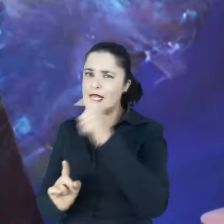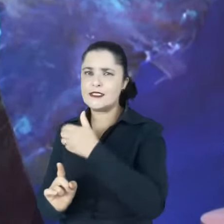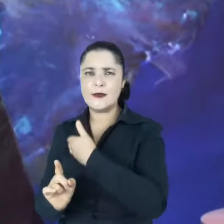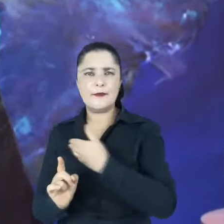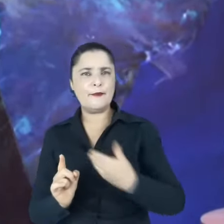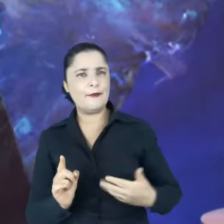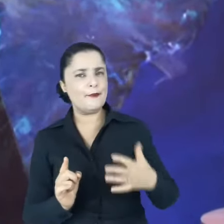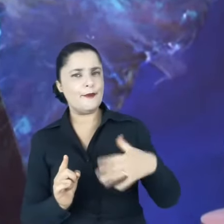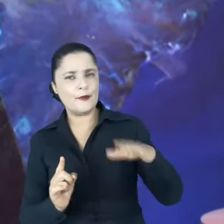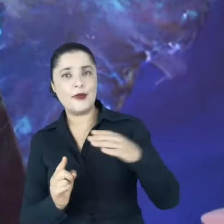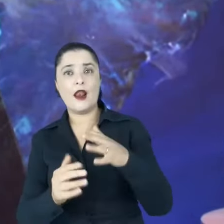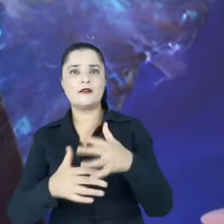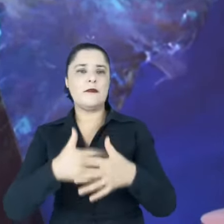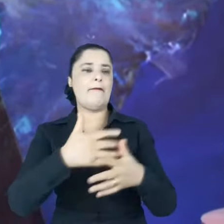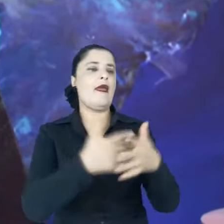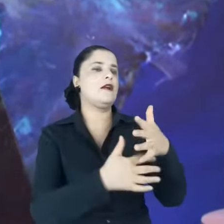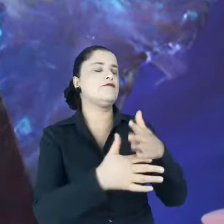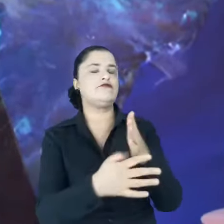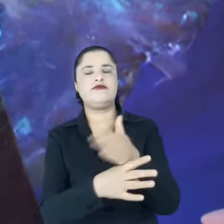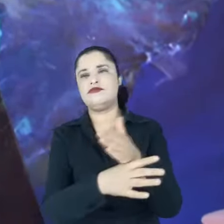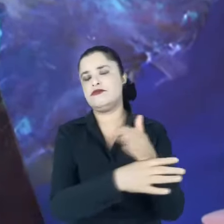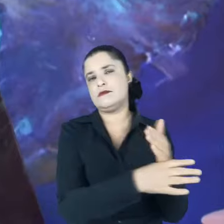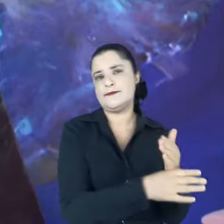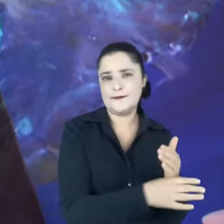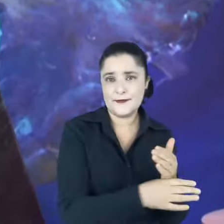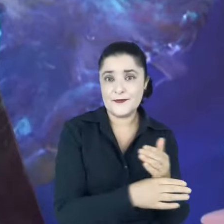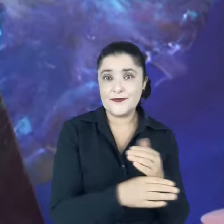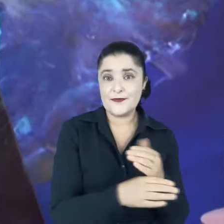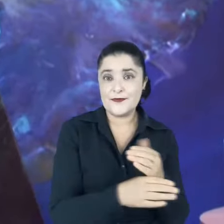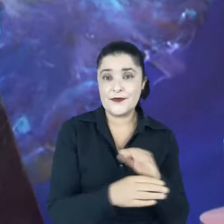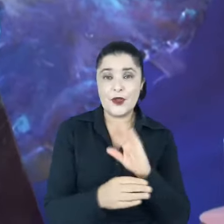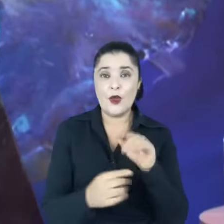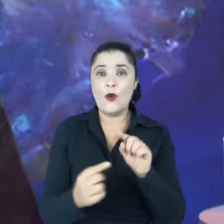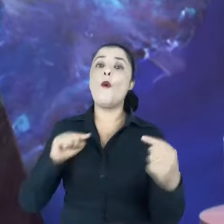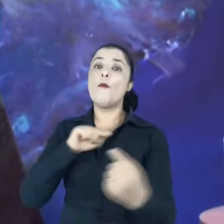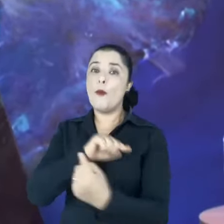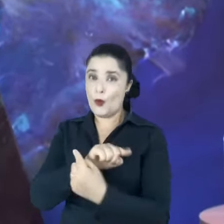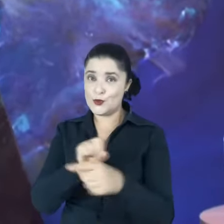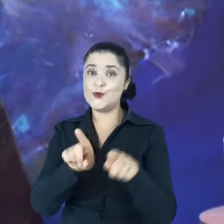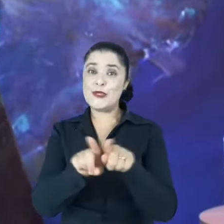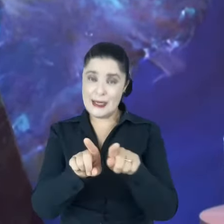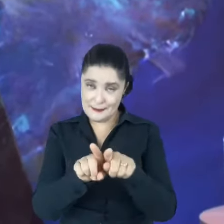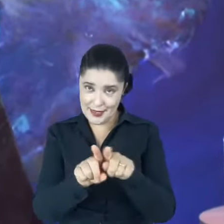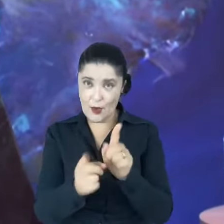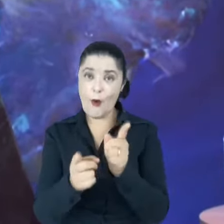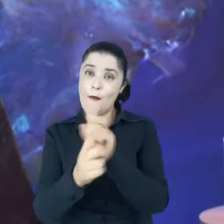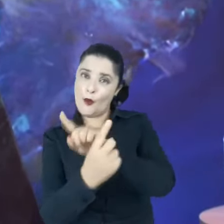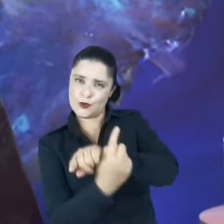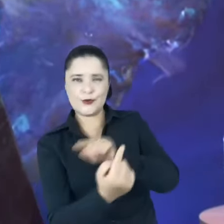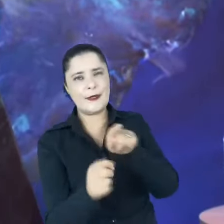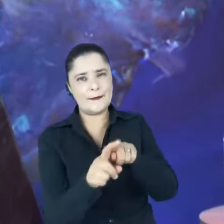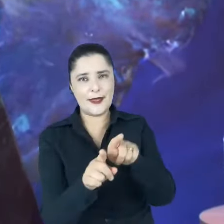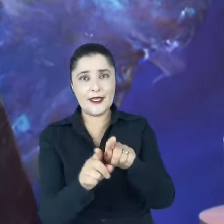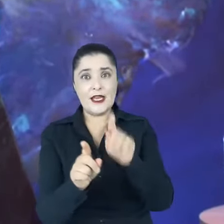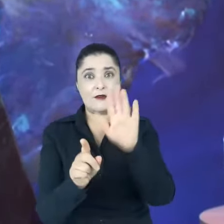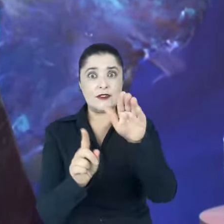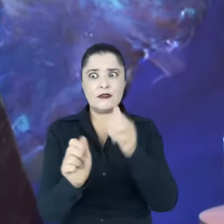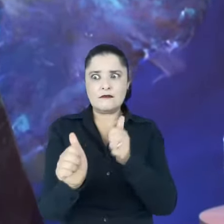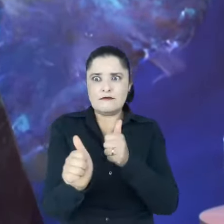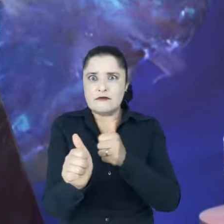perde. O oposto também é verdade. Quando você se aproxima do interesse público